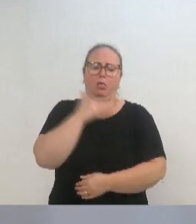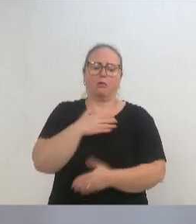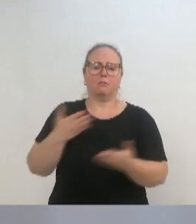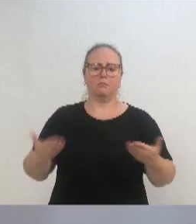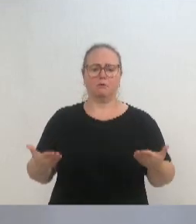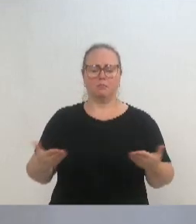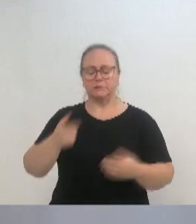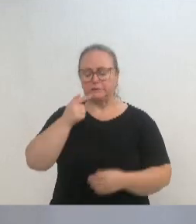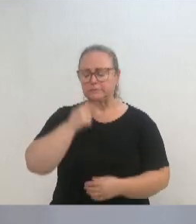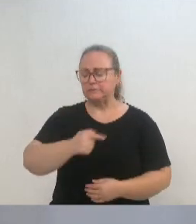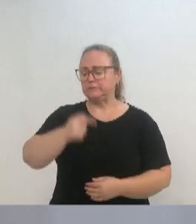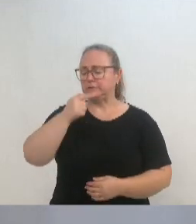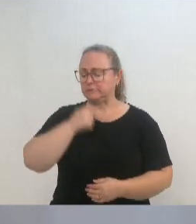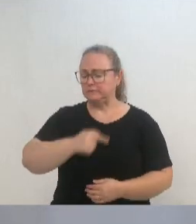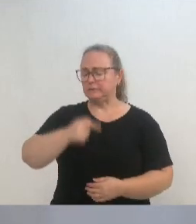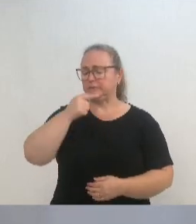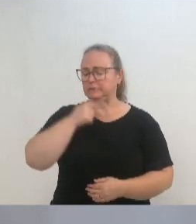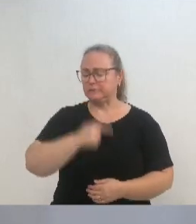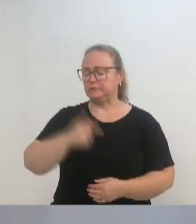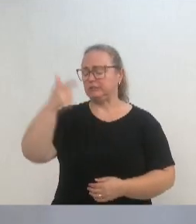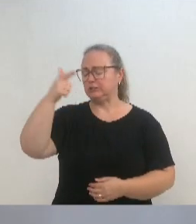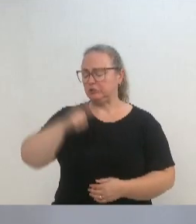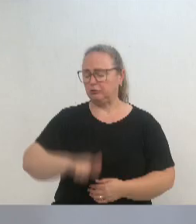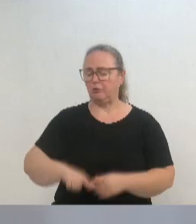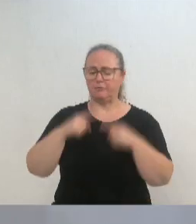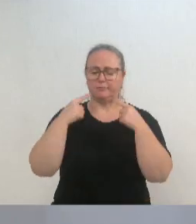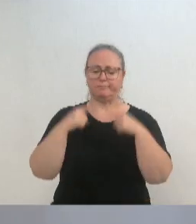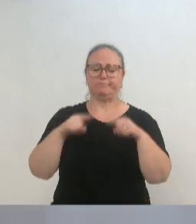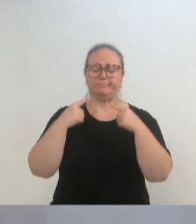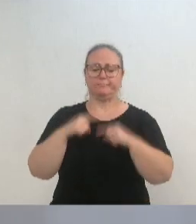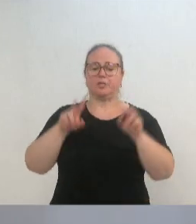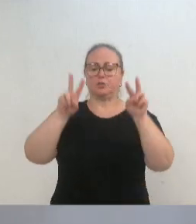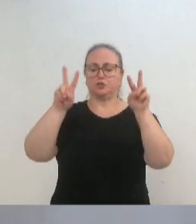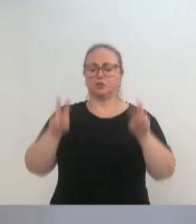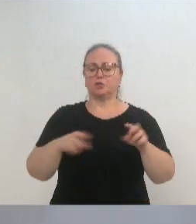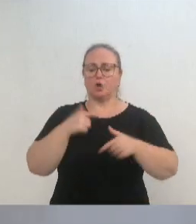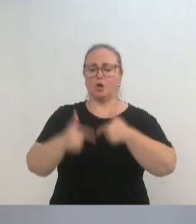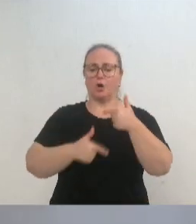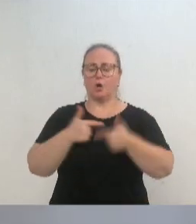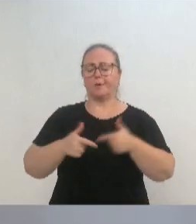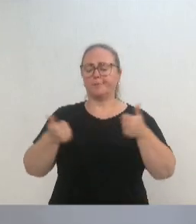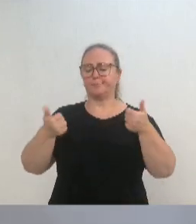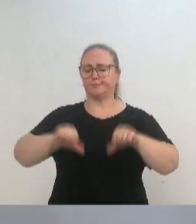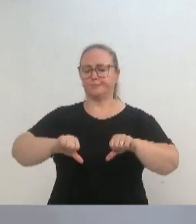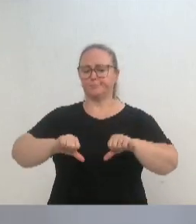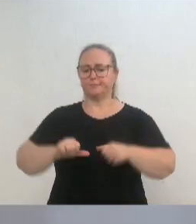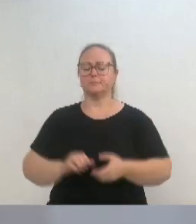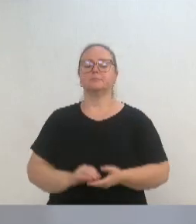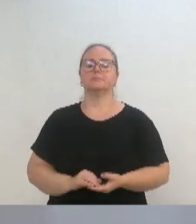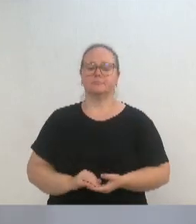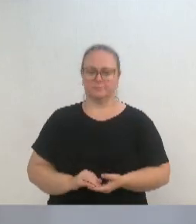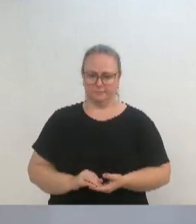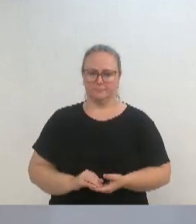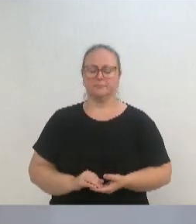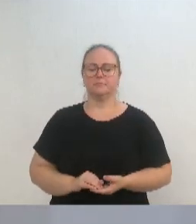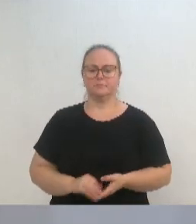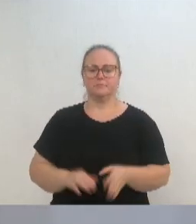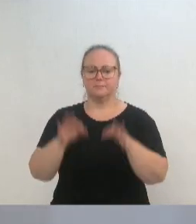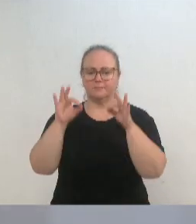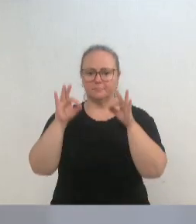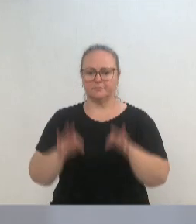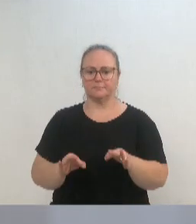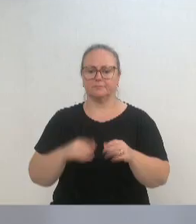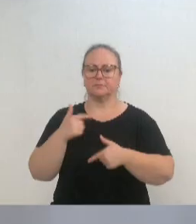queixas a respeito da qualidade do serviço de patrulhamento. Então a gente pede uma atenção especial ali. E eu sei que com certeza serviço